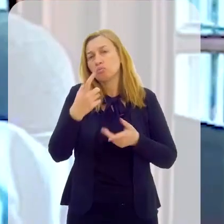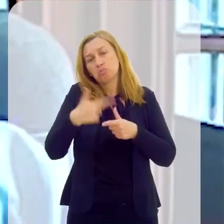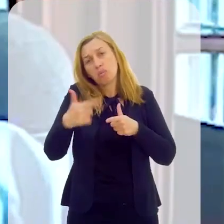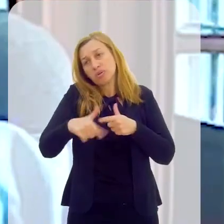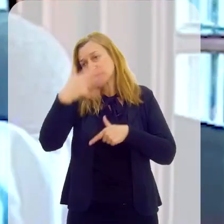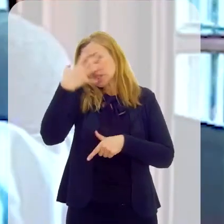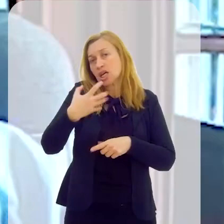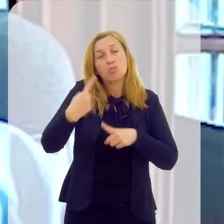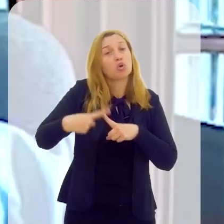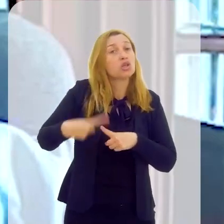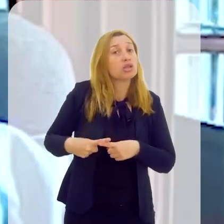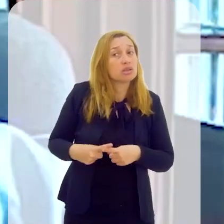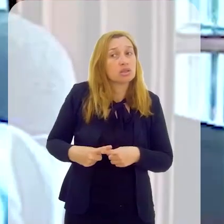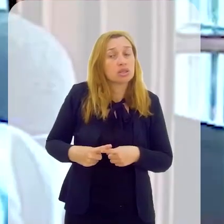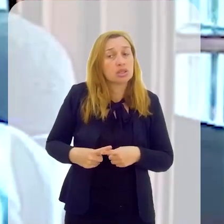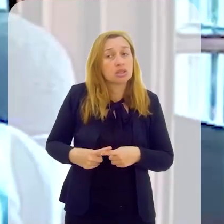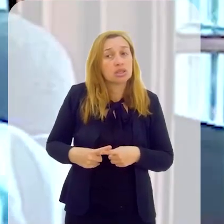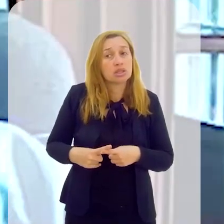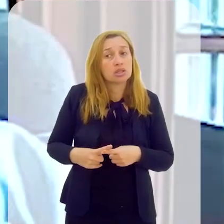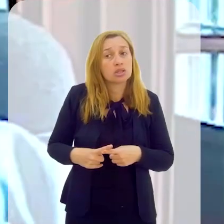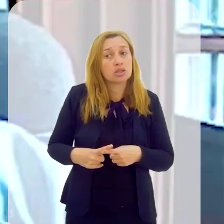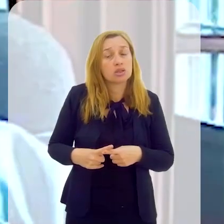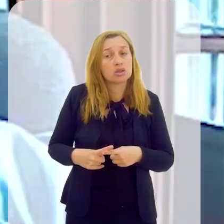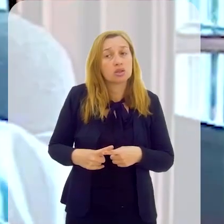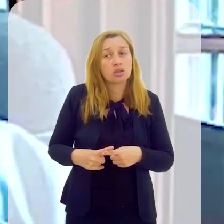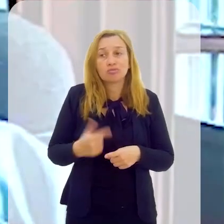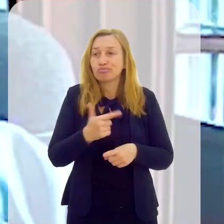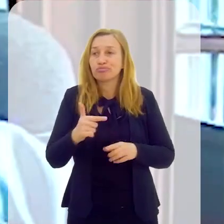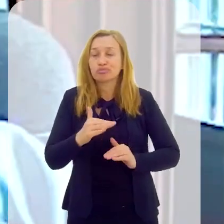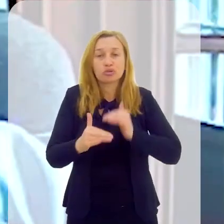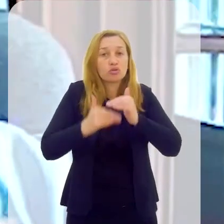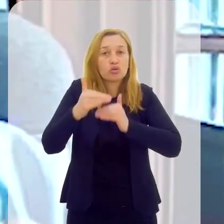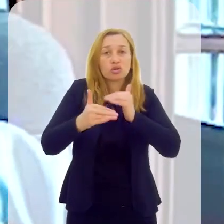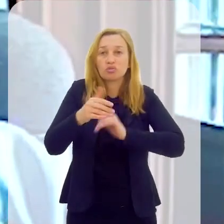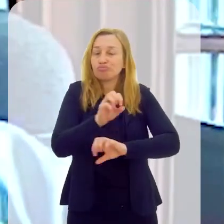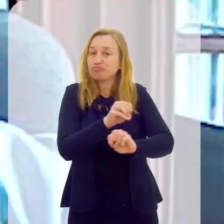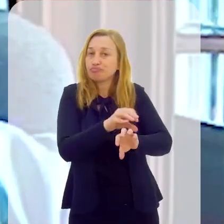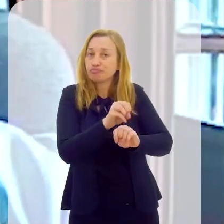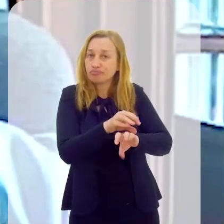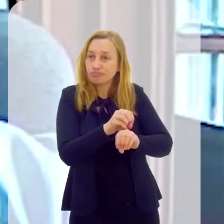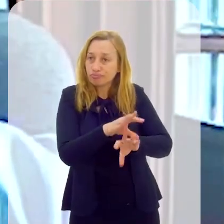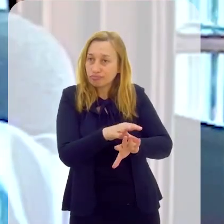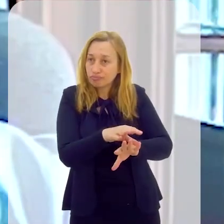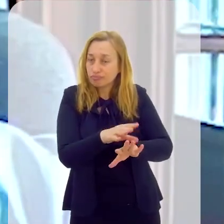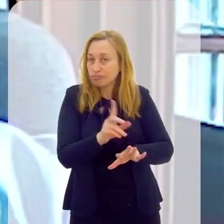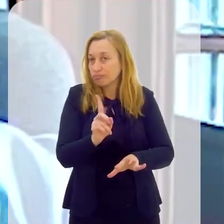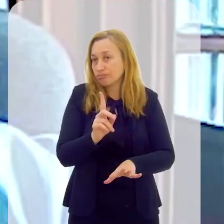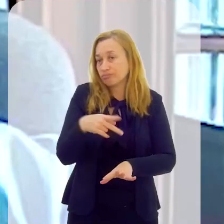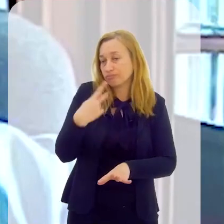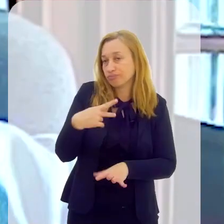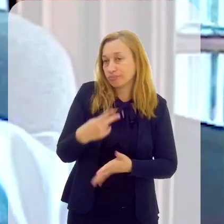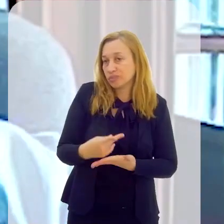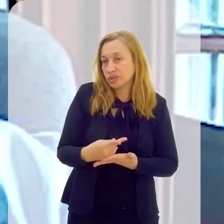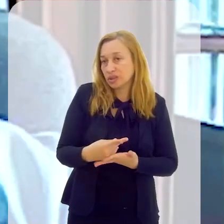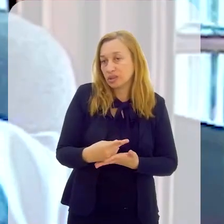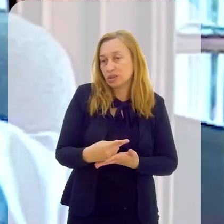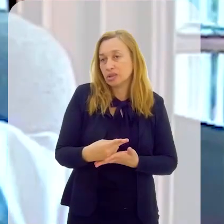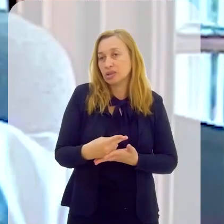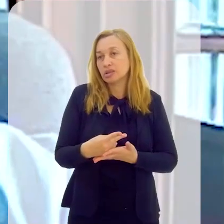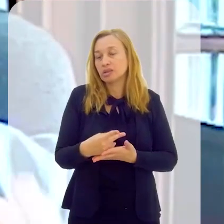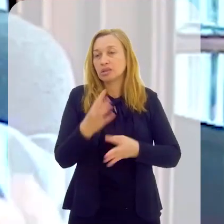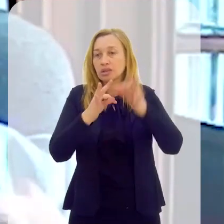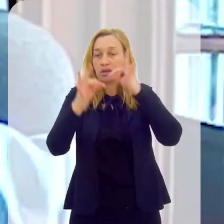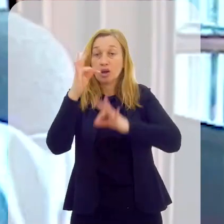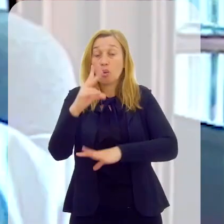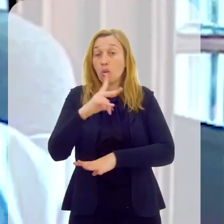um problema sério, porque nós não temos uma evolução educacional, eu vou falar